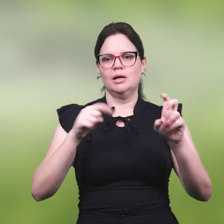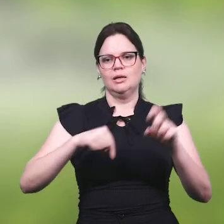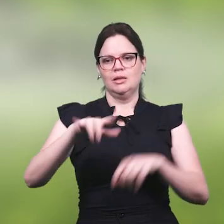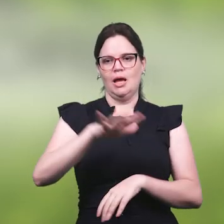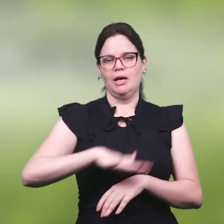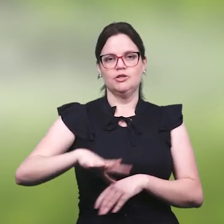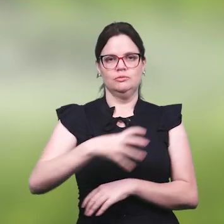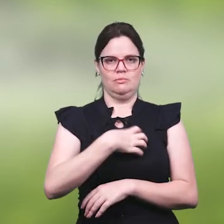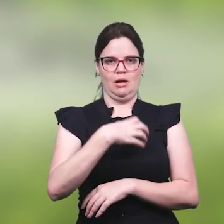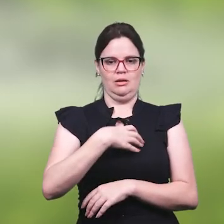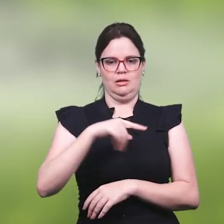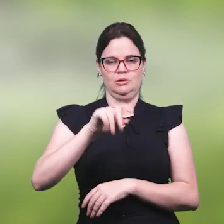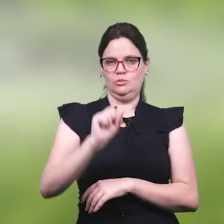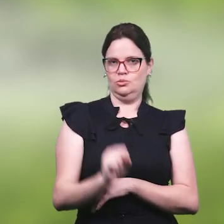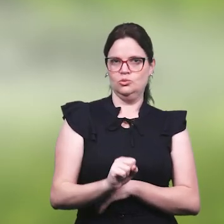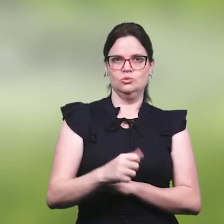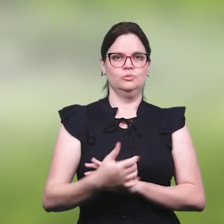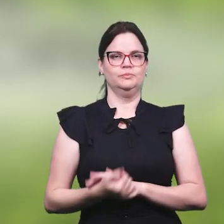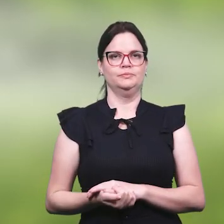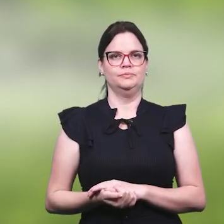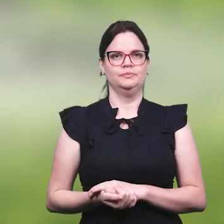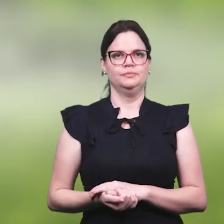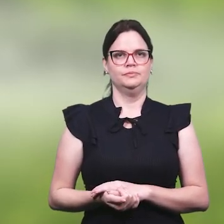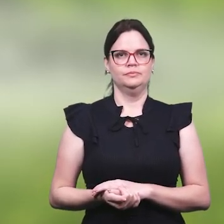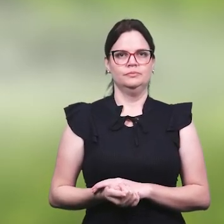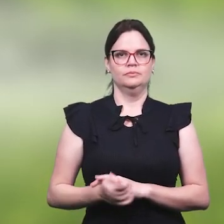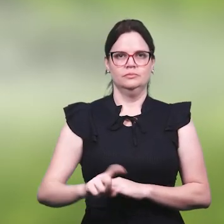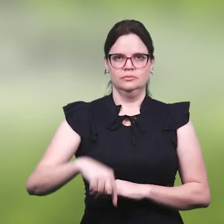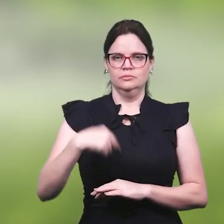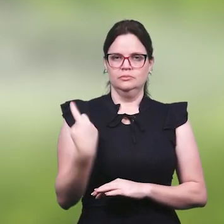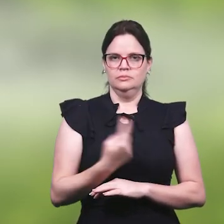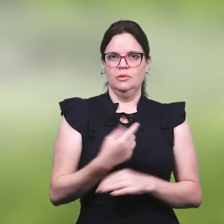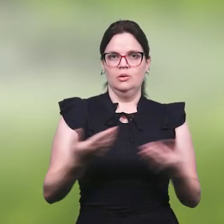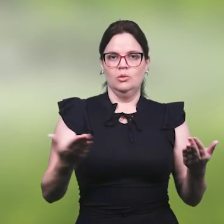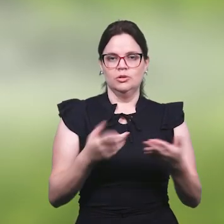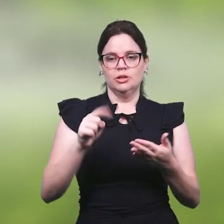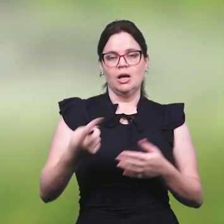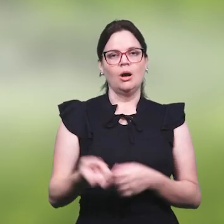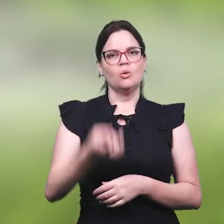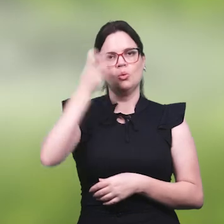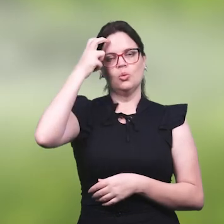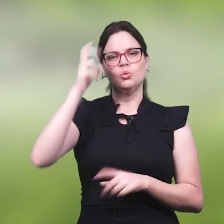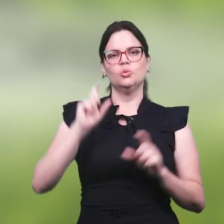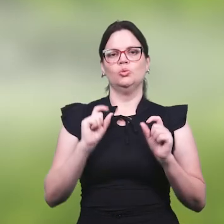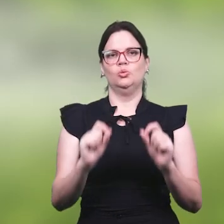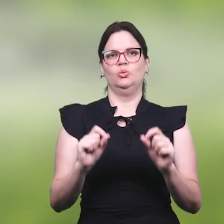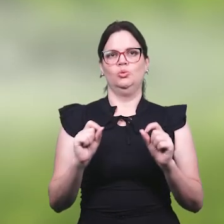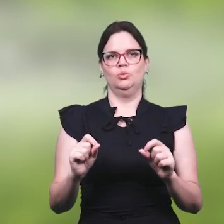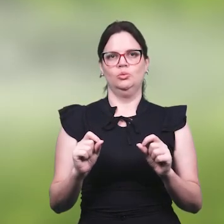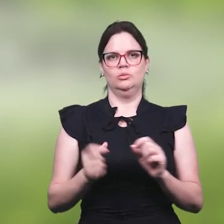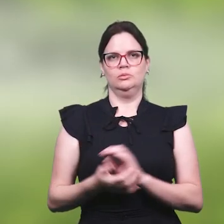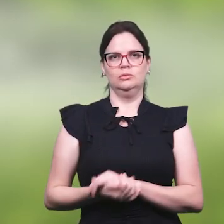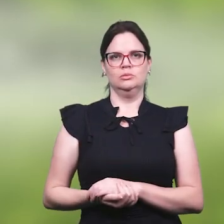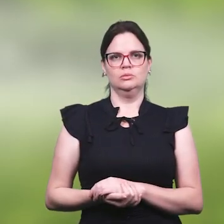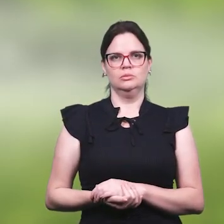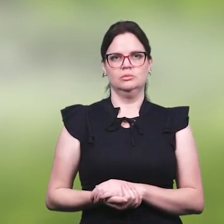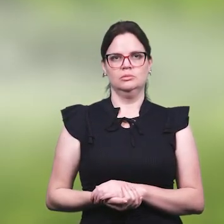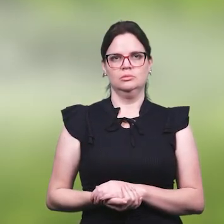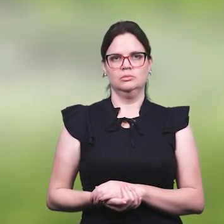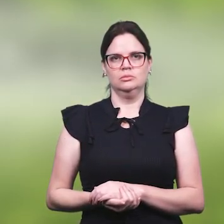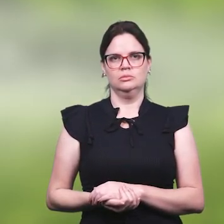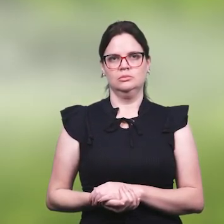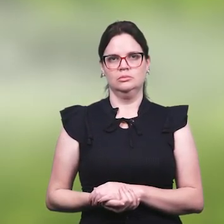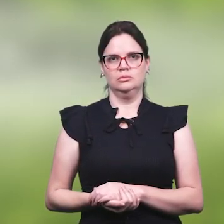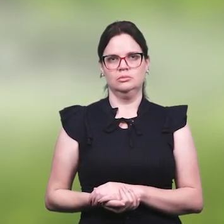região nossa, eu estou aqui no sul da Bahia, e a gente pode falar que hoje a cultura aqui, ela tem, assim,